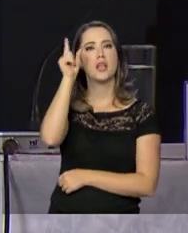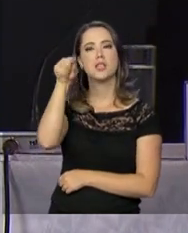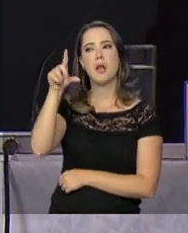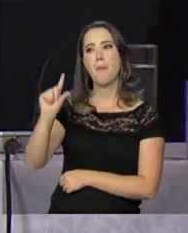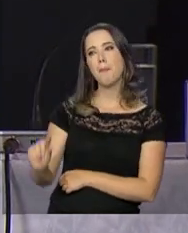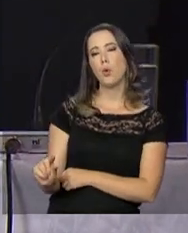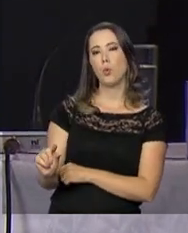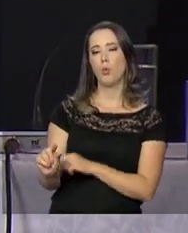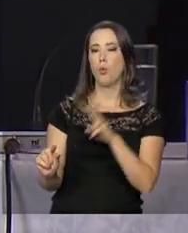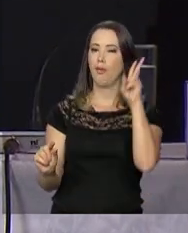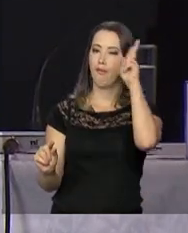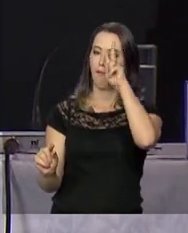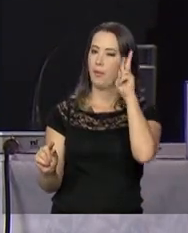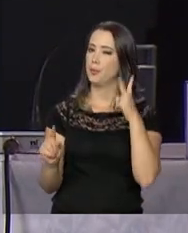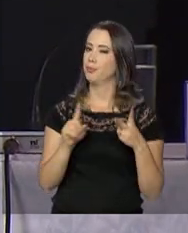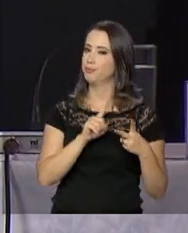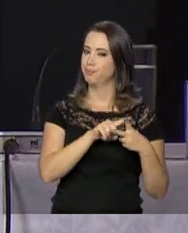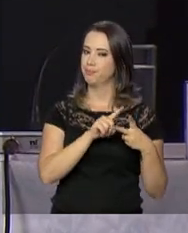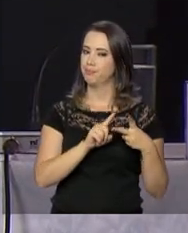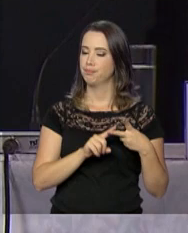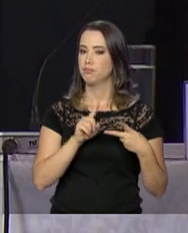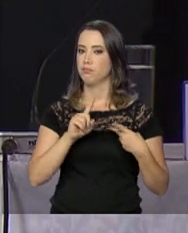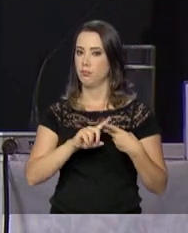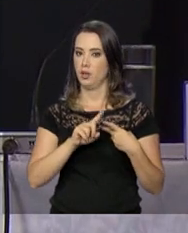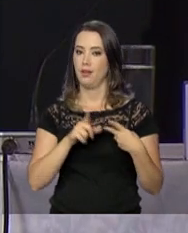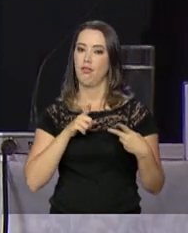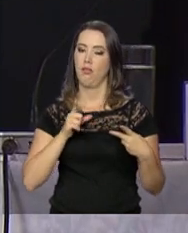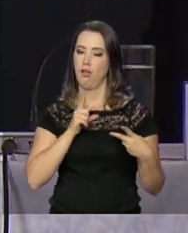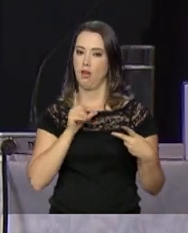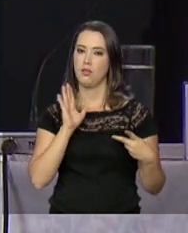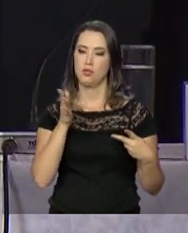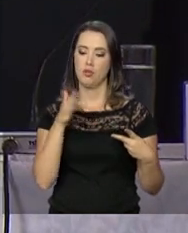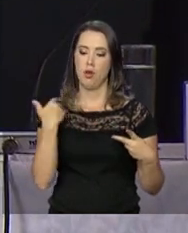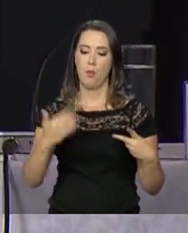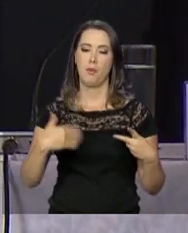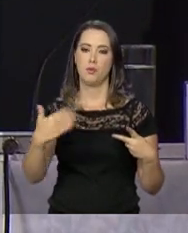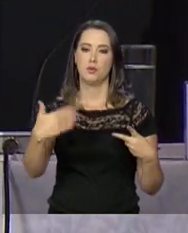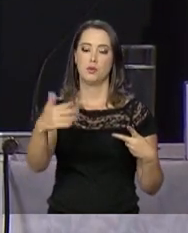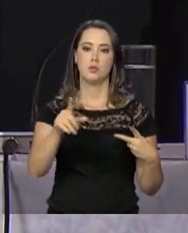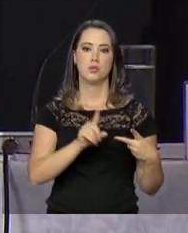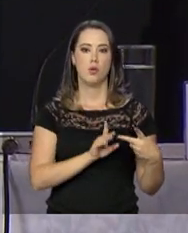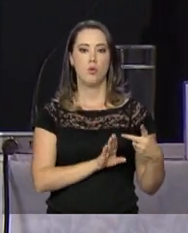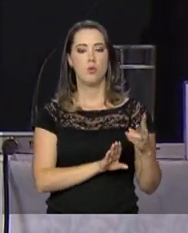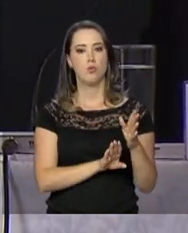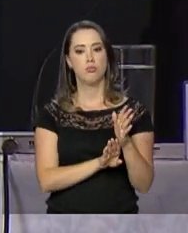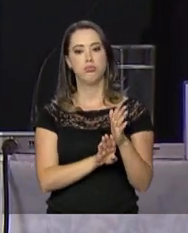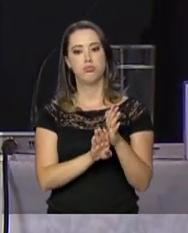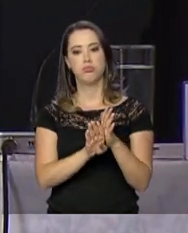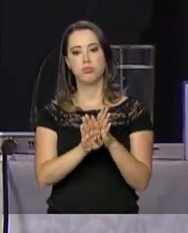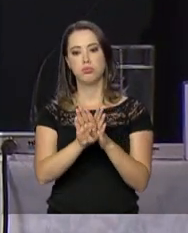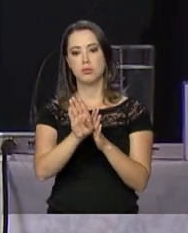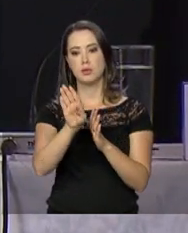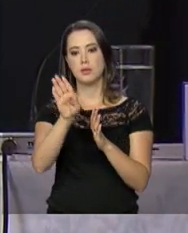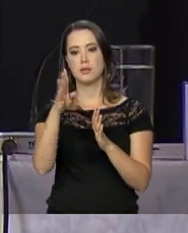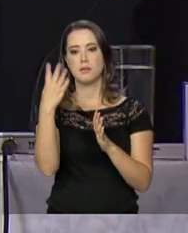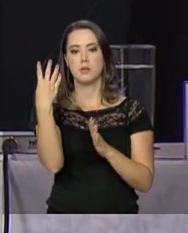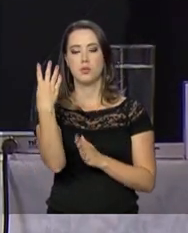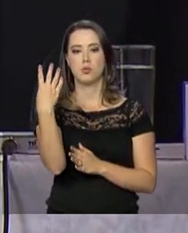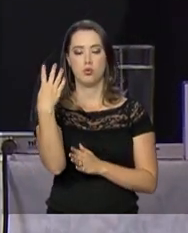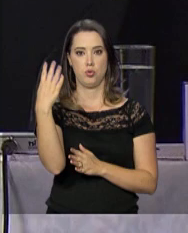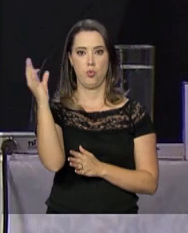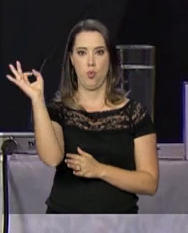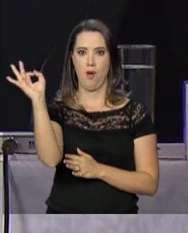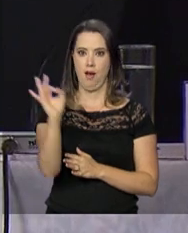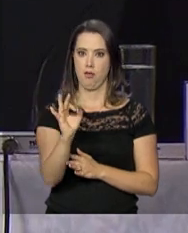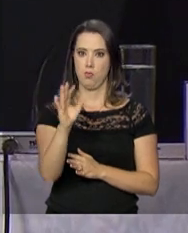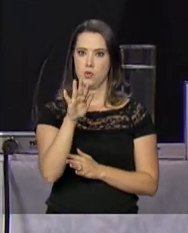pouco, lembro duas coisas. Primeiro, nós estamos tendo uma progressão, um crescimento anual da ordem de 4%. Então,